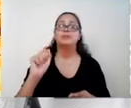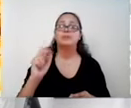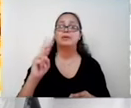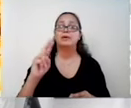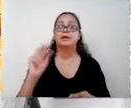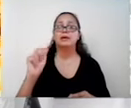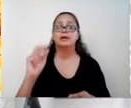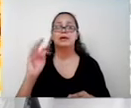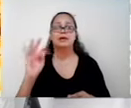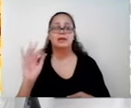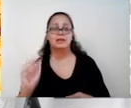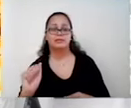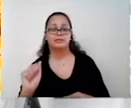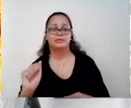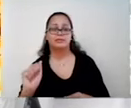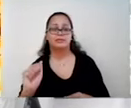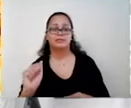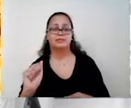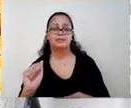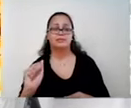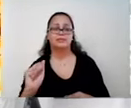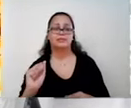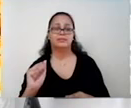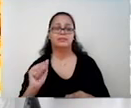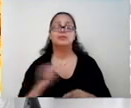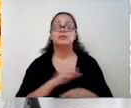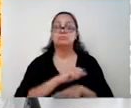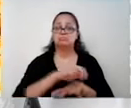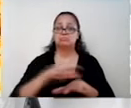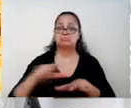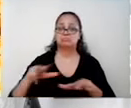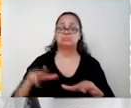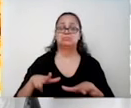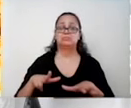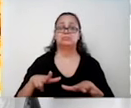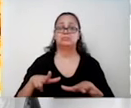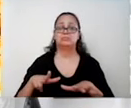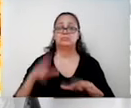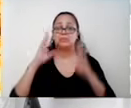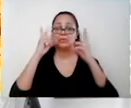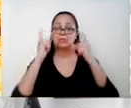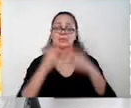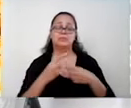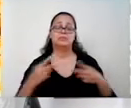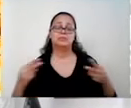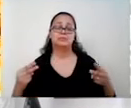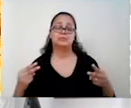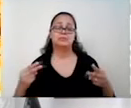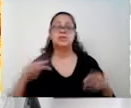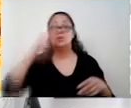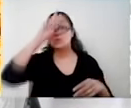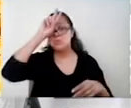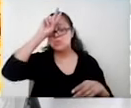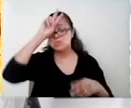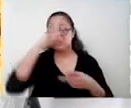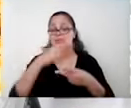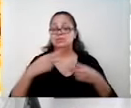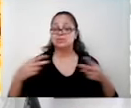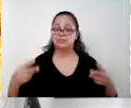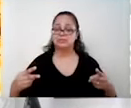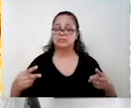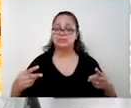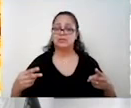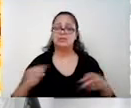é o grupo que tem maior biodiversidade dentre os animais. Dentre os artrópodes, os insetos é o grupo que tem maior